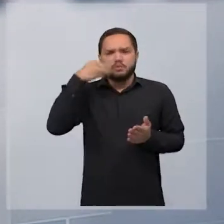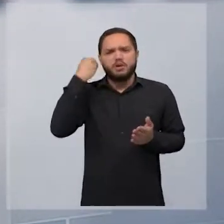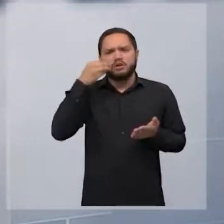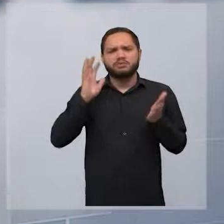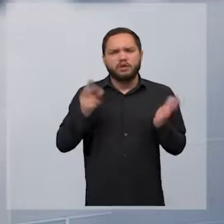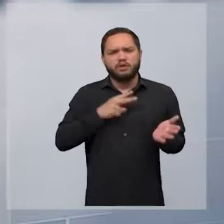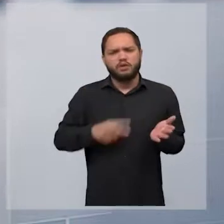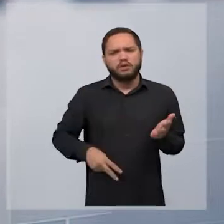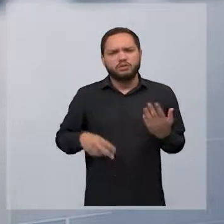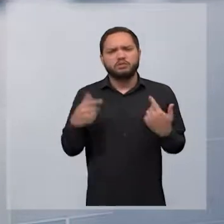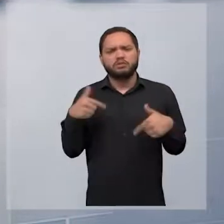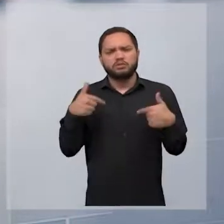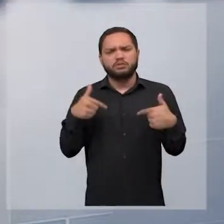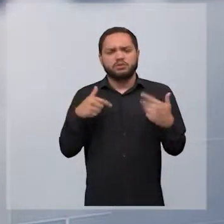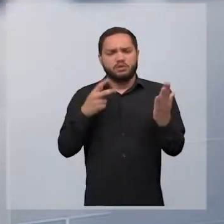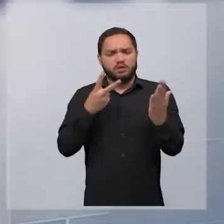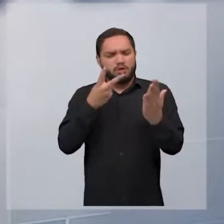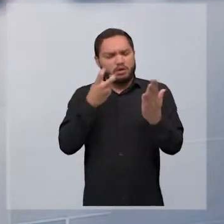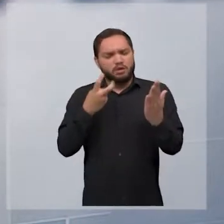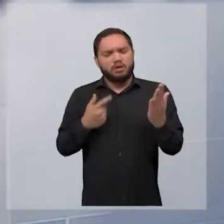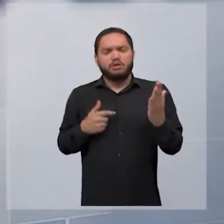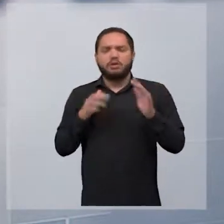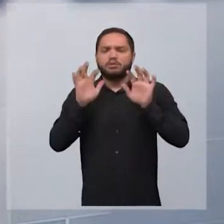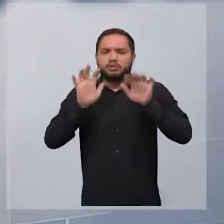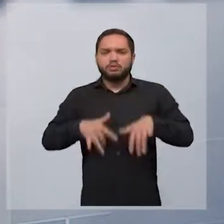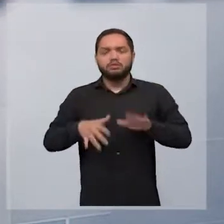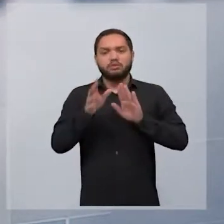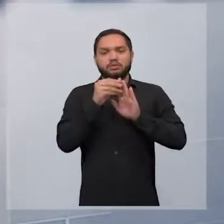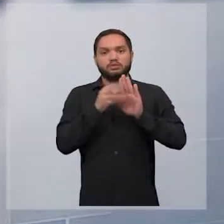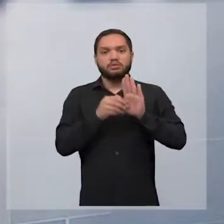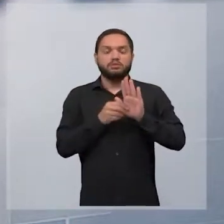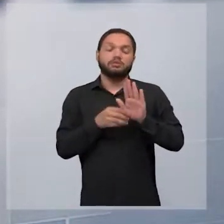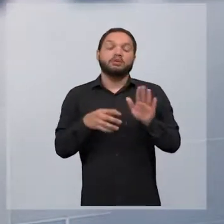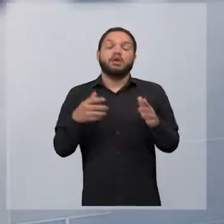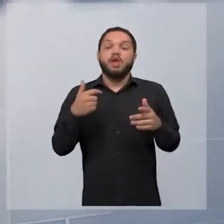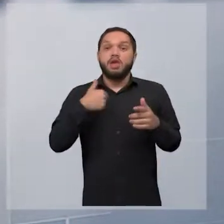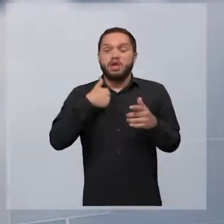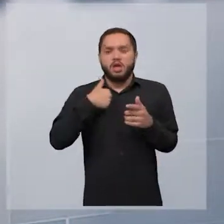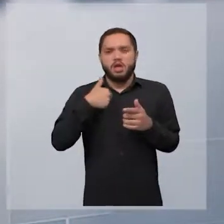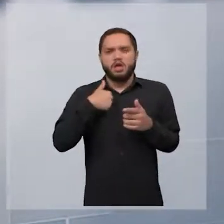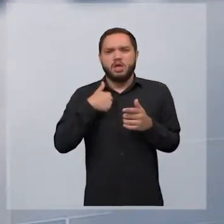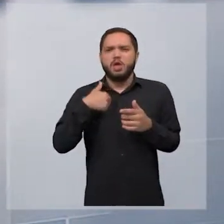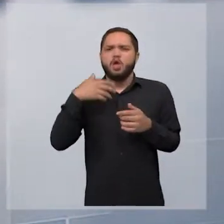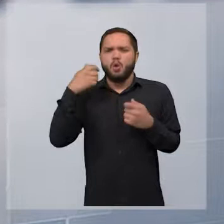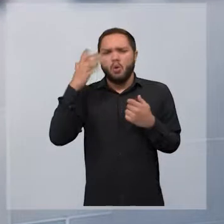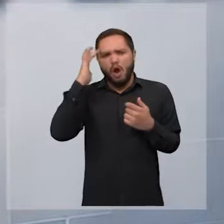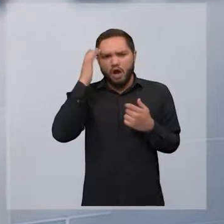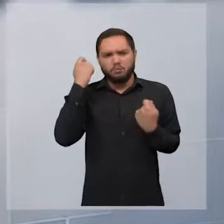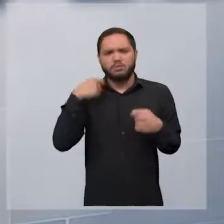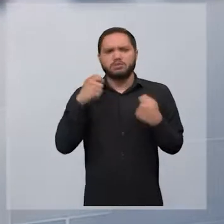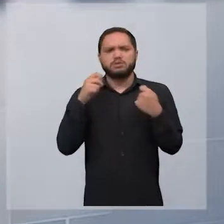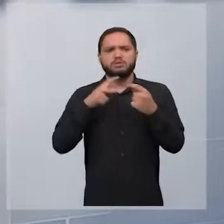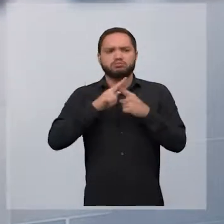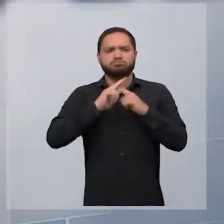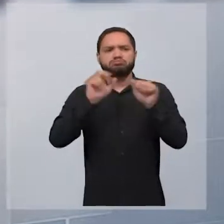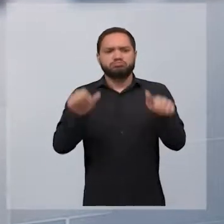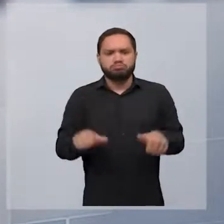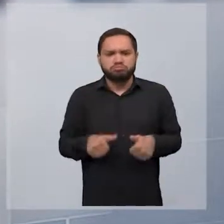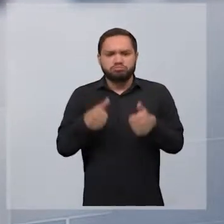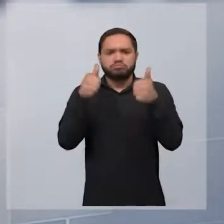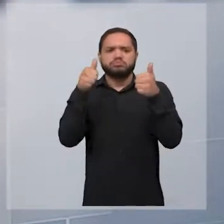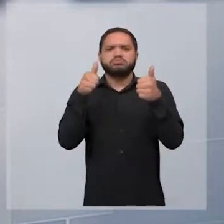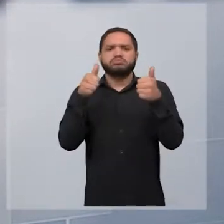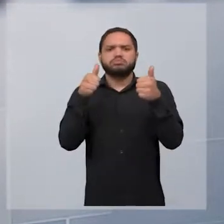olhei para a gente fazer as emendas, eu também sou daqueles que acham que a gente tem que otimizar a nossa produção para fazer jus